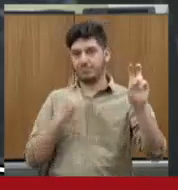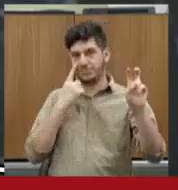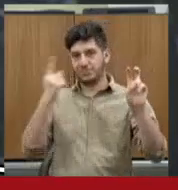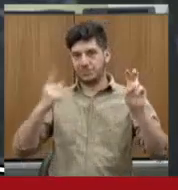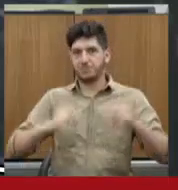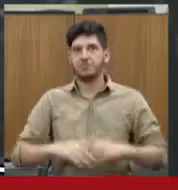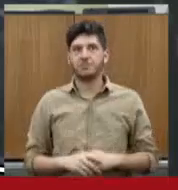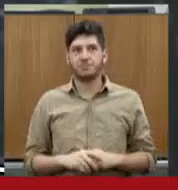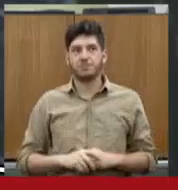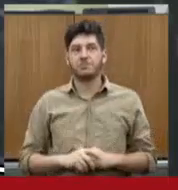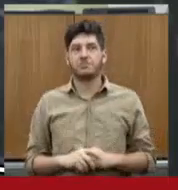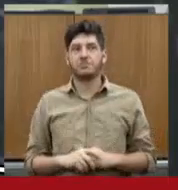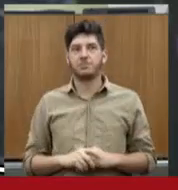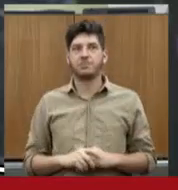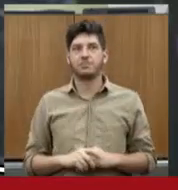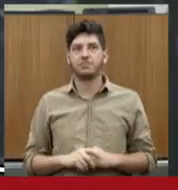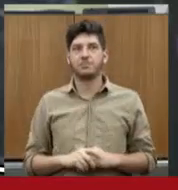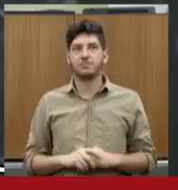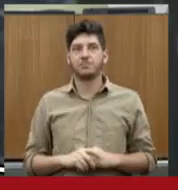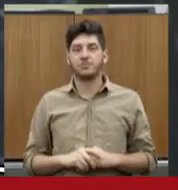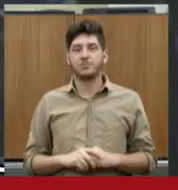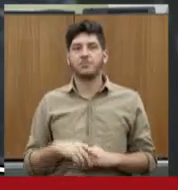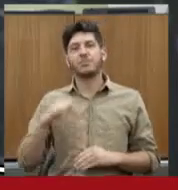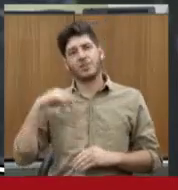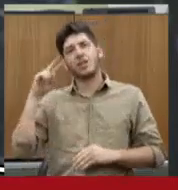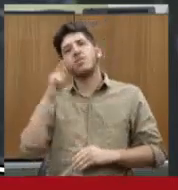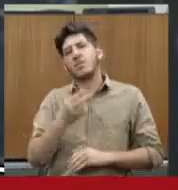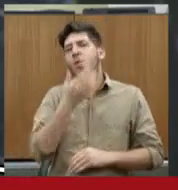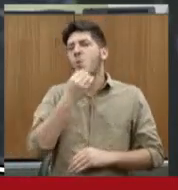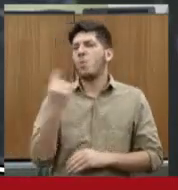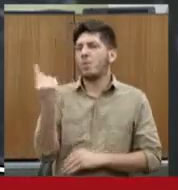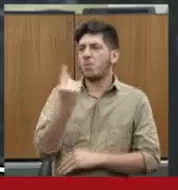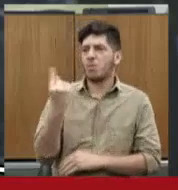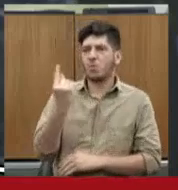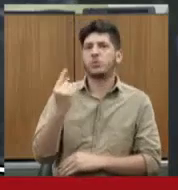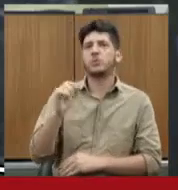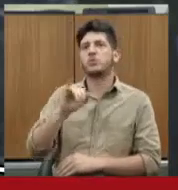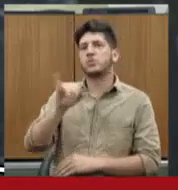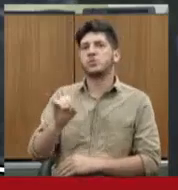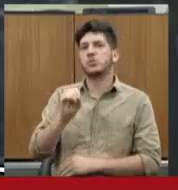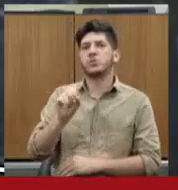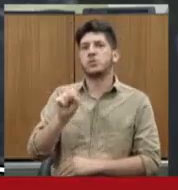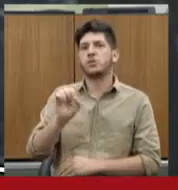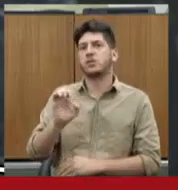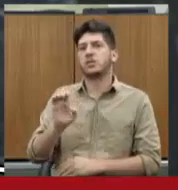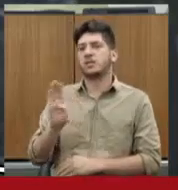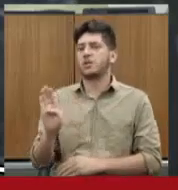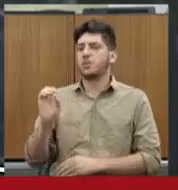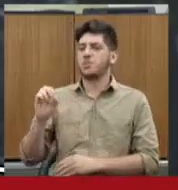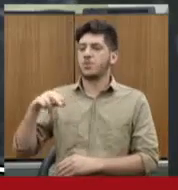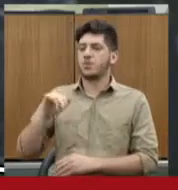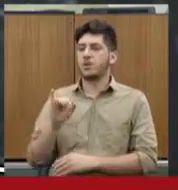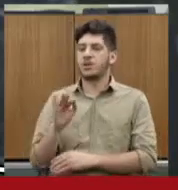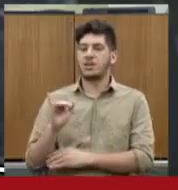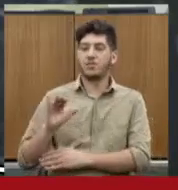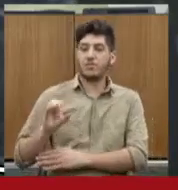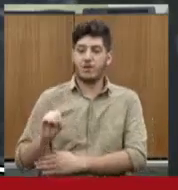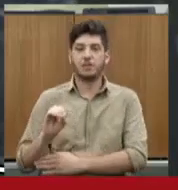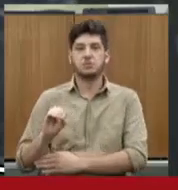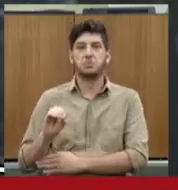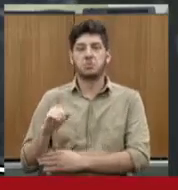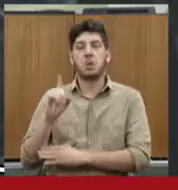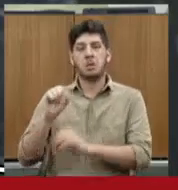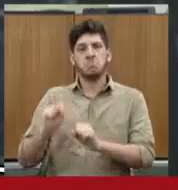Ali no Rio, um homem só, José Bonifácio de Andrade e Silva, com a energia do seu